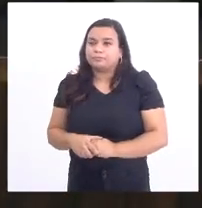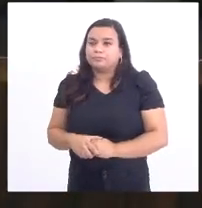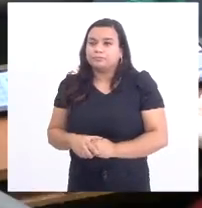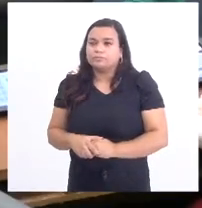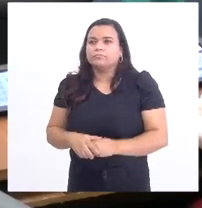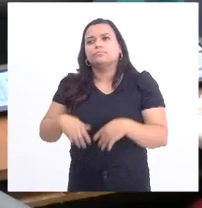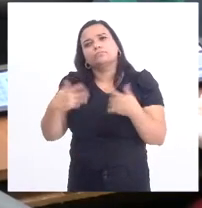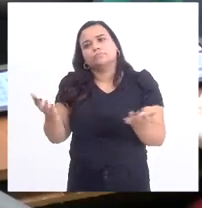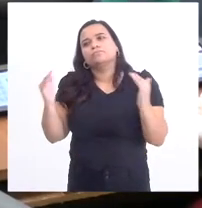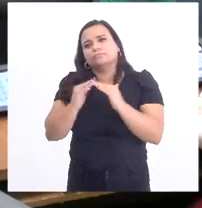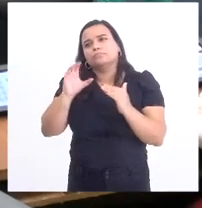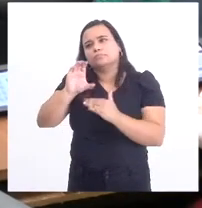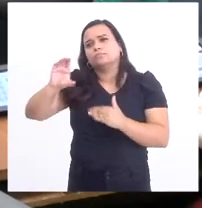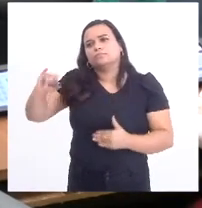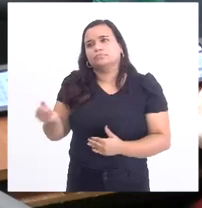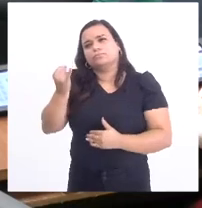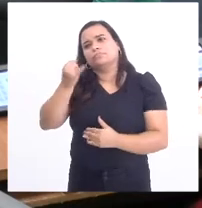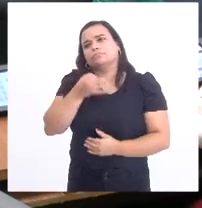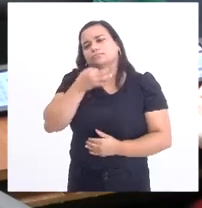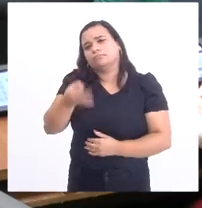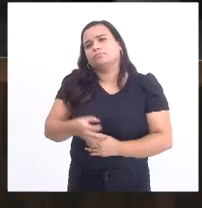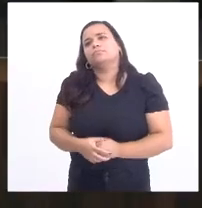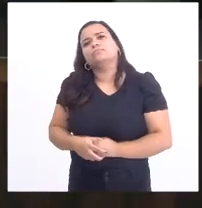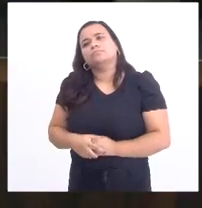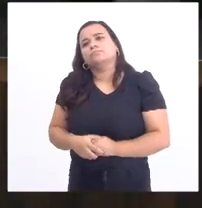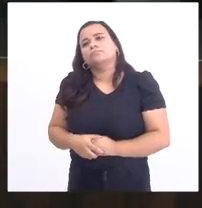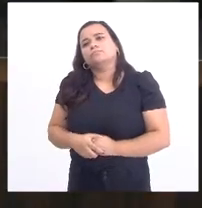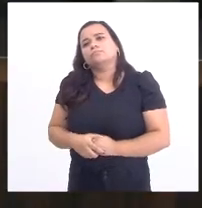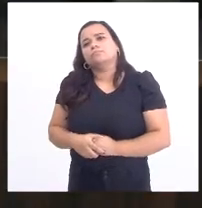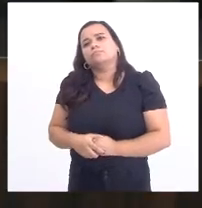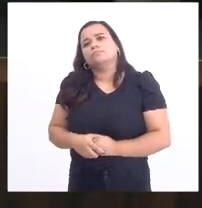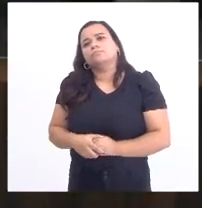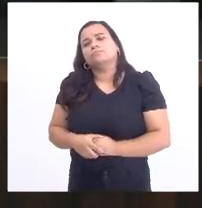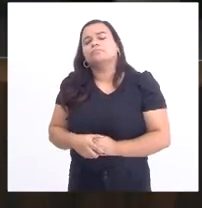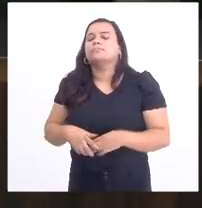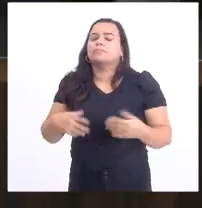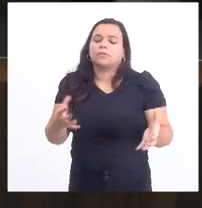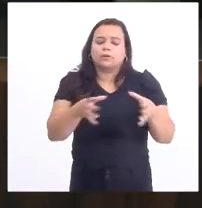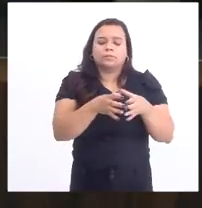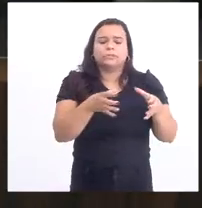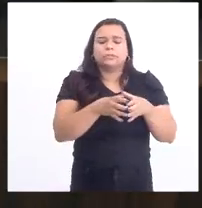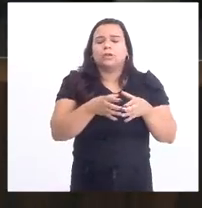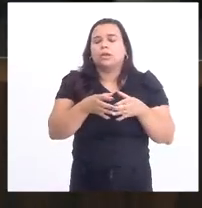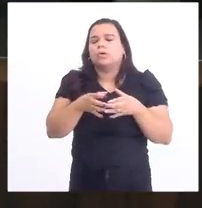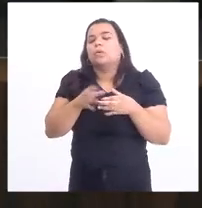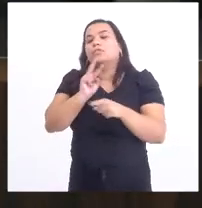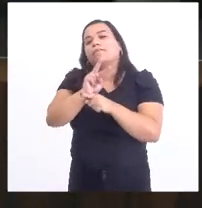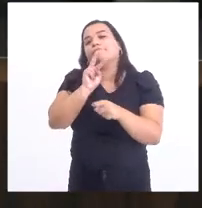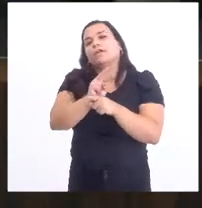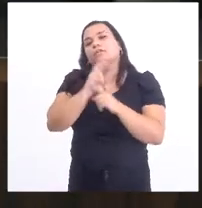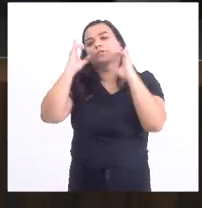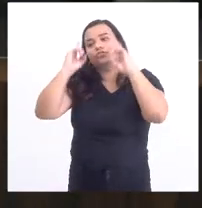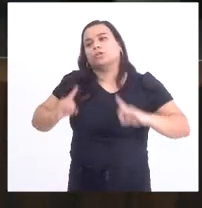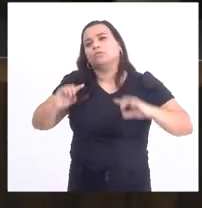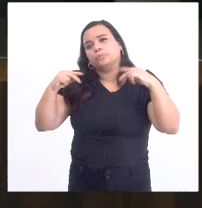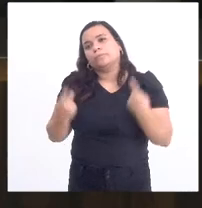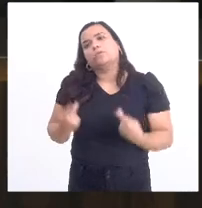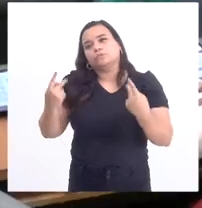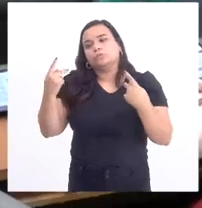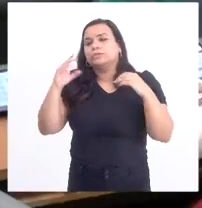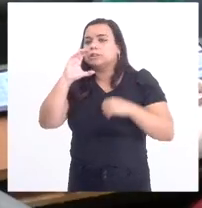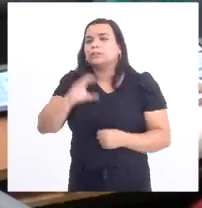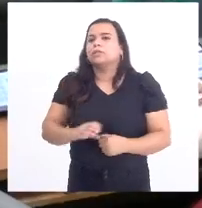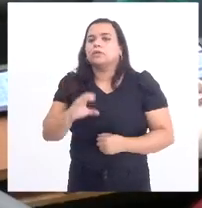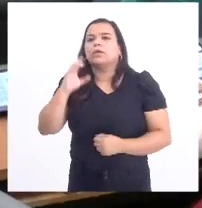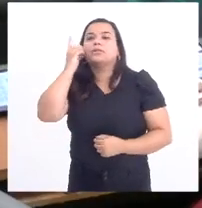De acordo com a CCJ, presidente. Pela Comissão de Defesa dos Direitos Humanos e Cidadania, deputado Carlos Mink.